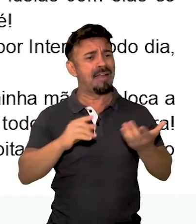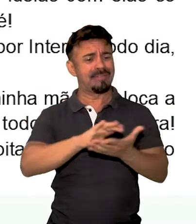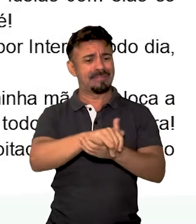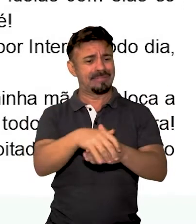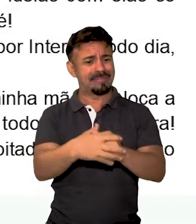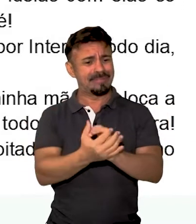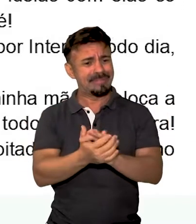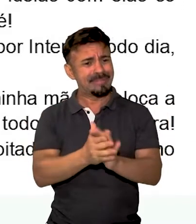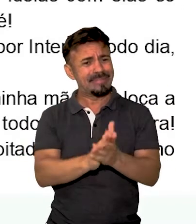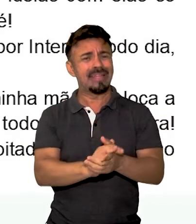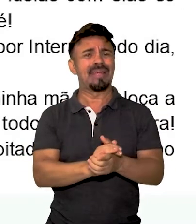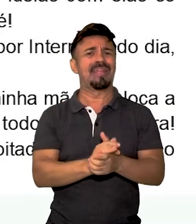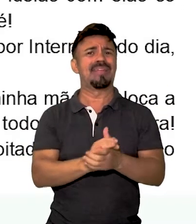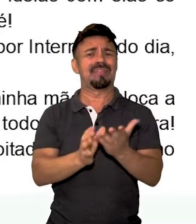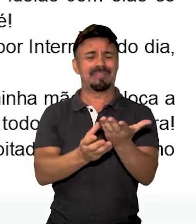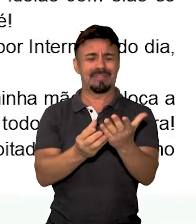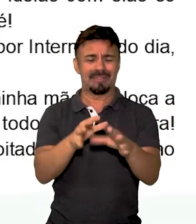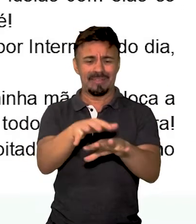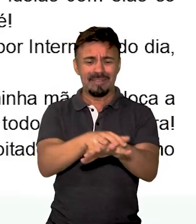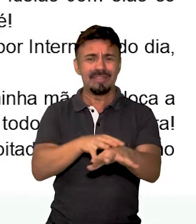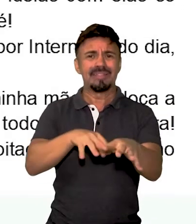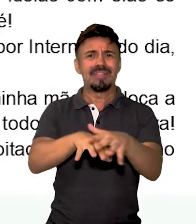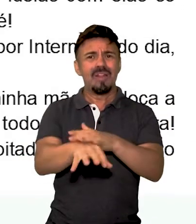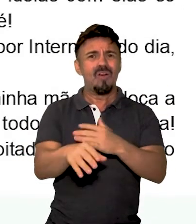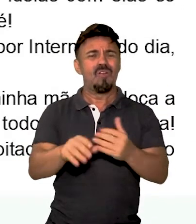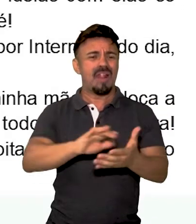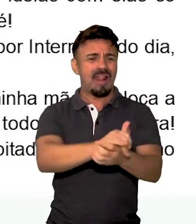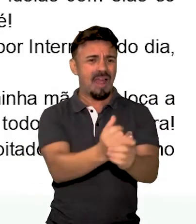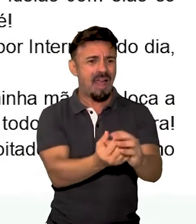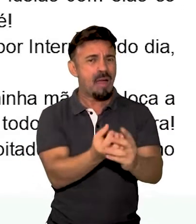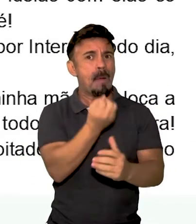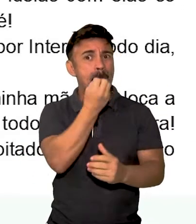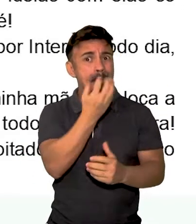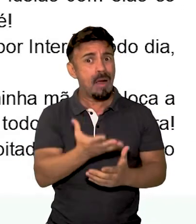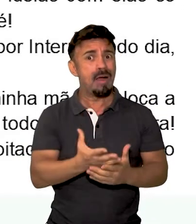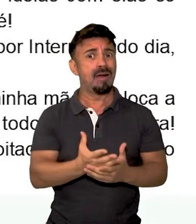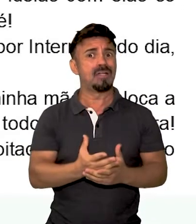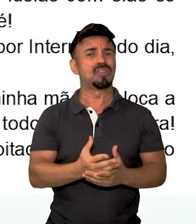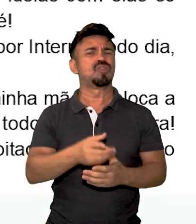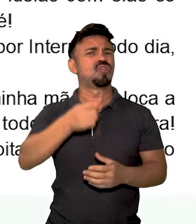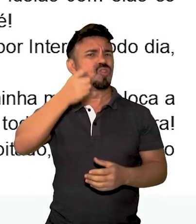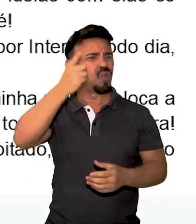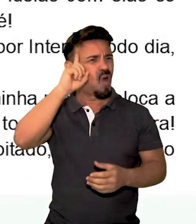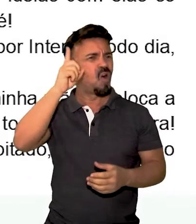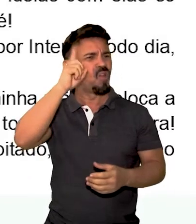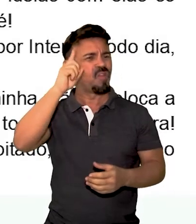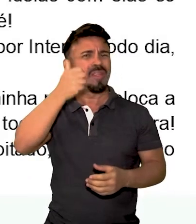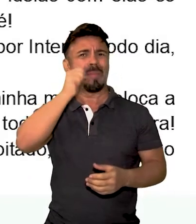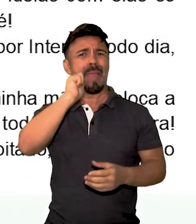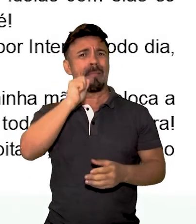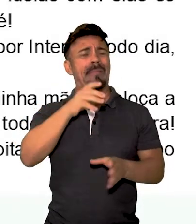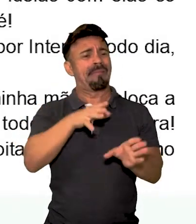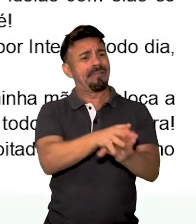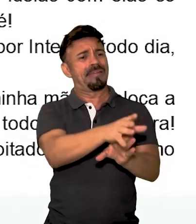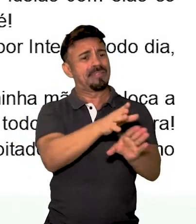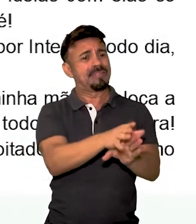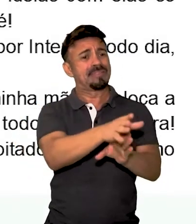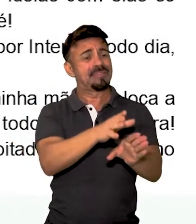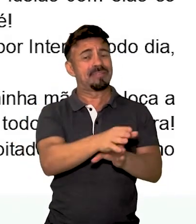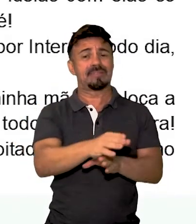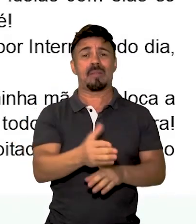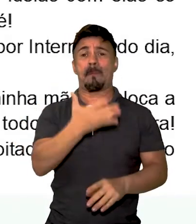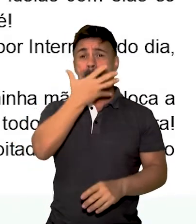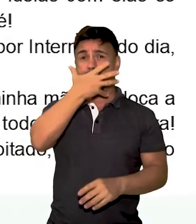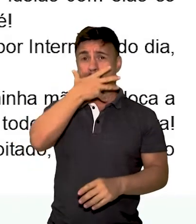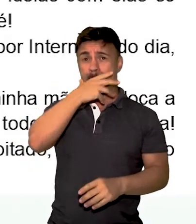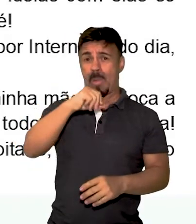gel, põe luvas, lava as mãos direito. Isso todo dia, toda hora. Quando meu pai